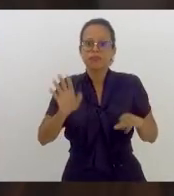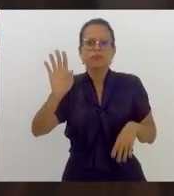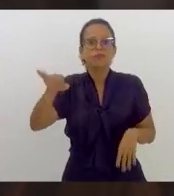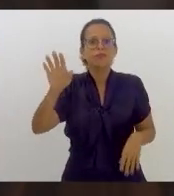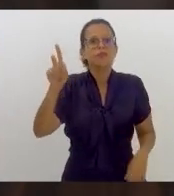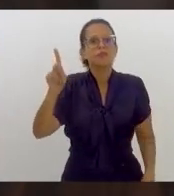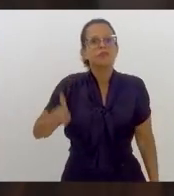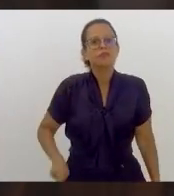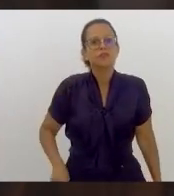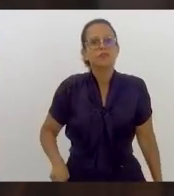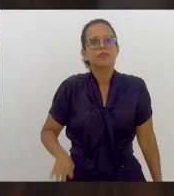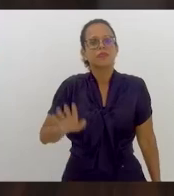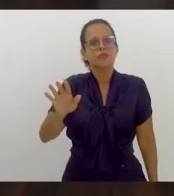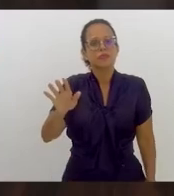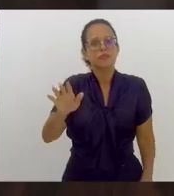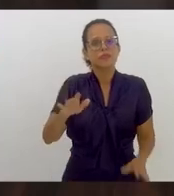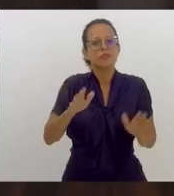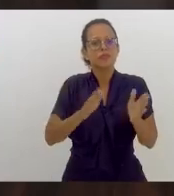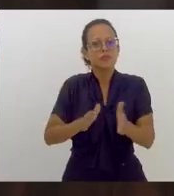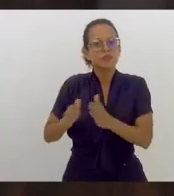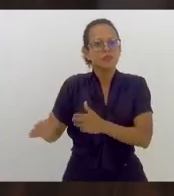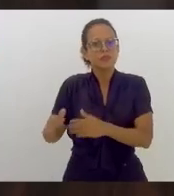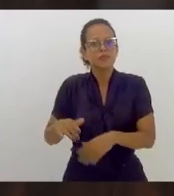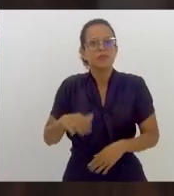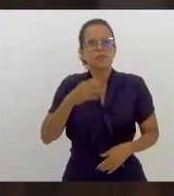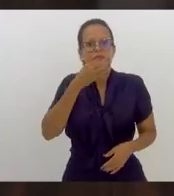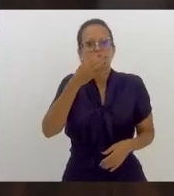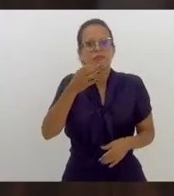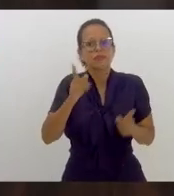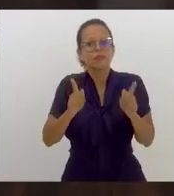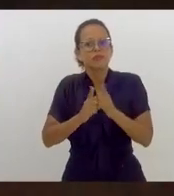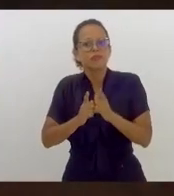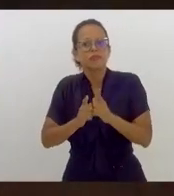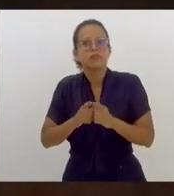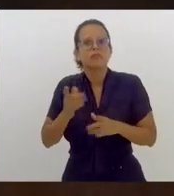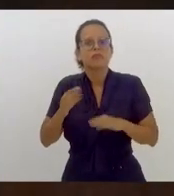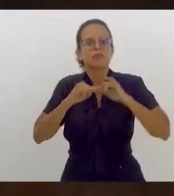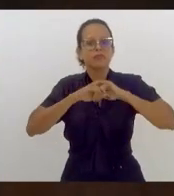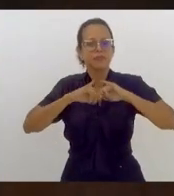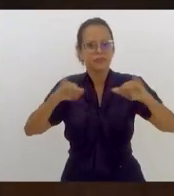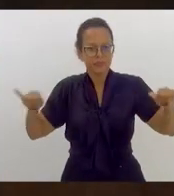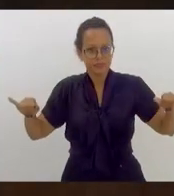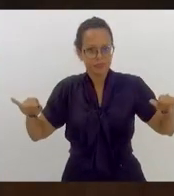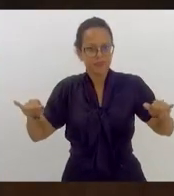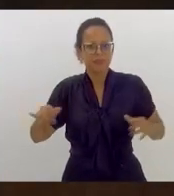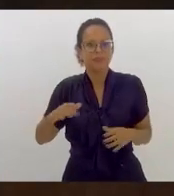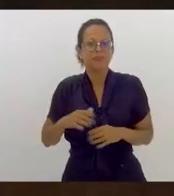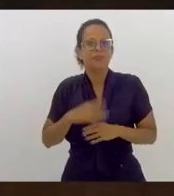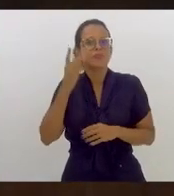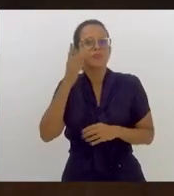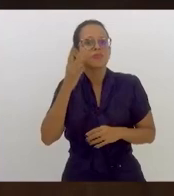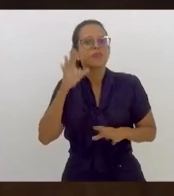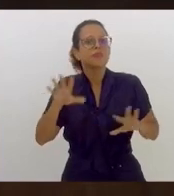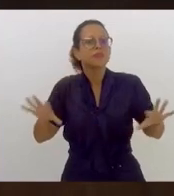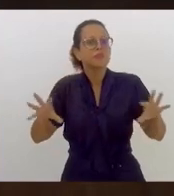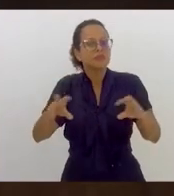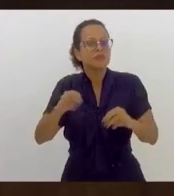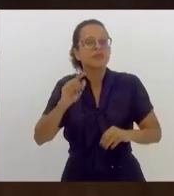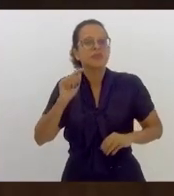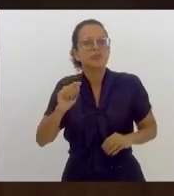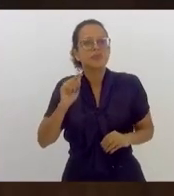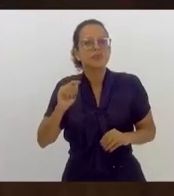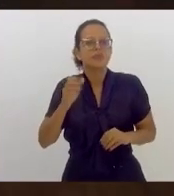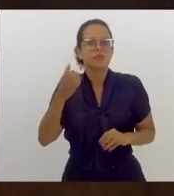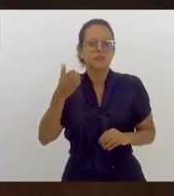questão de ordem, brevemente. Queria aqui apenas usar o espaço do plenário para relembrar a todos os deputados e deputadas que